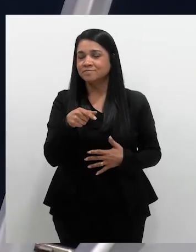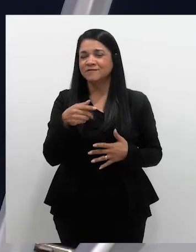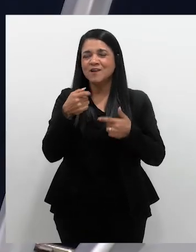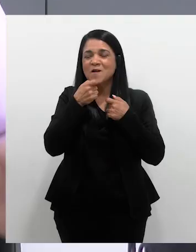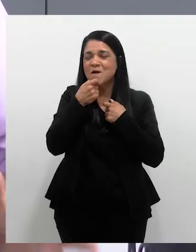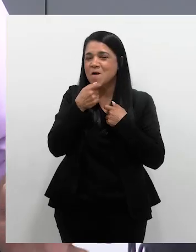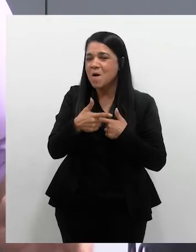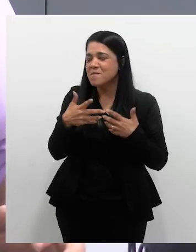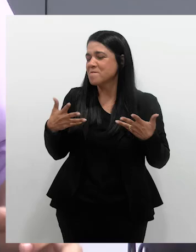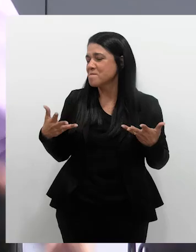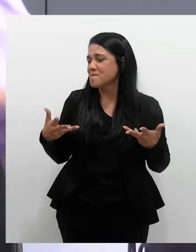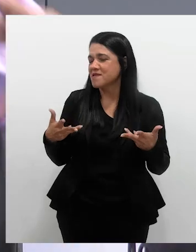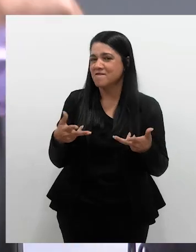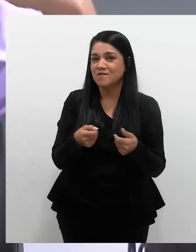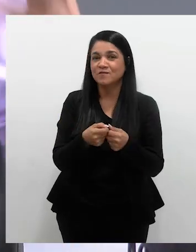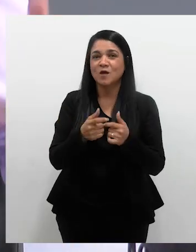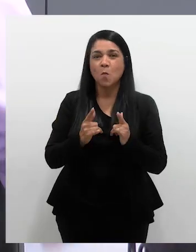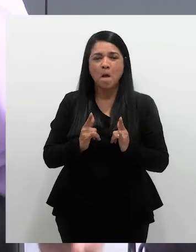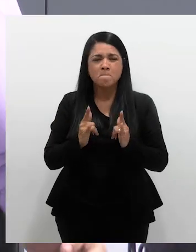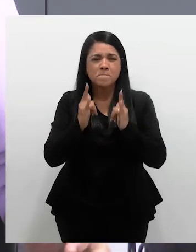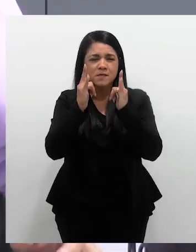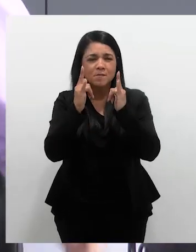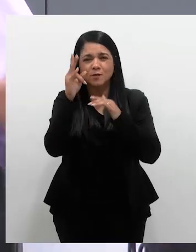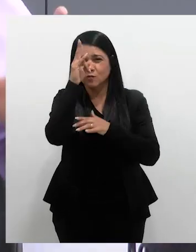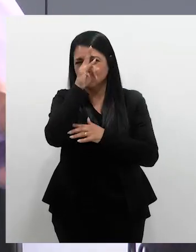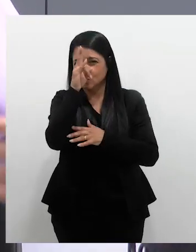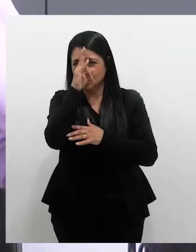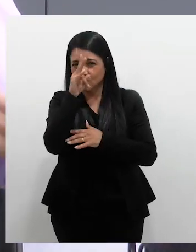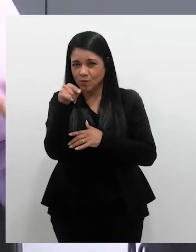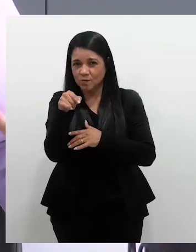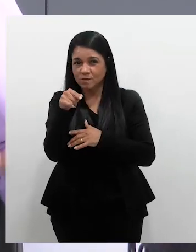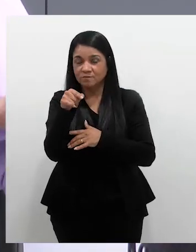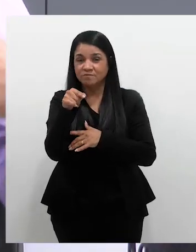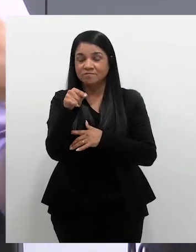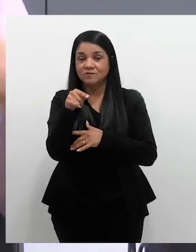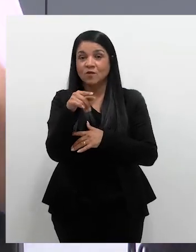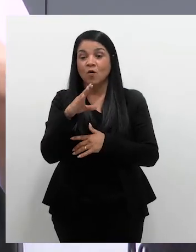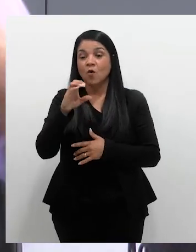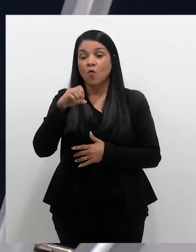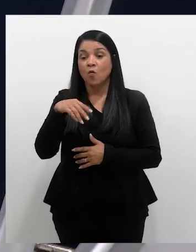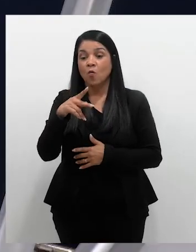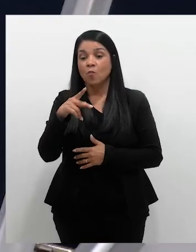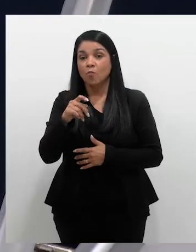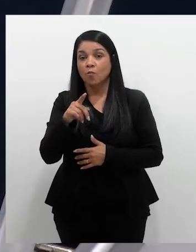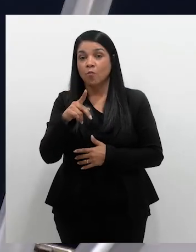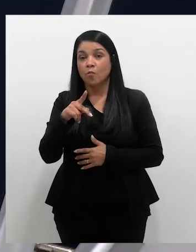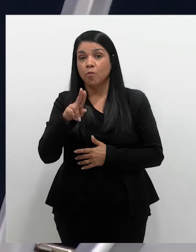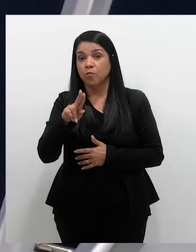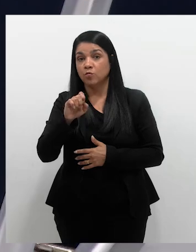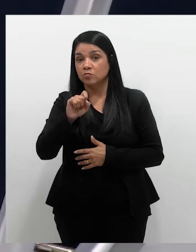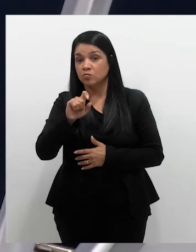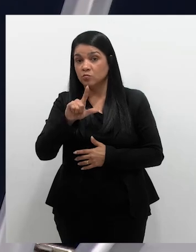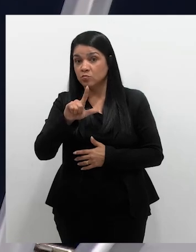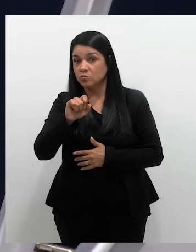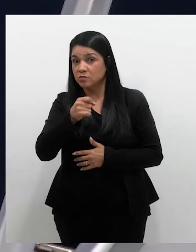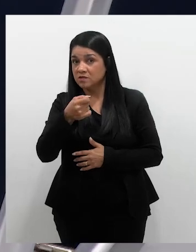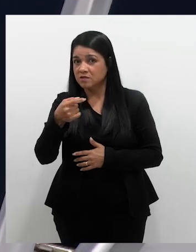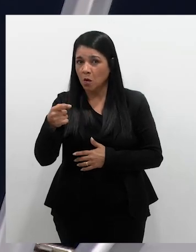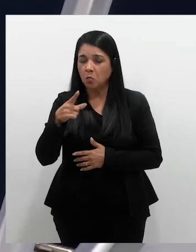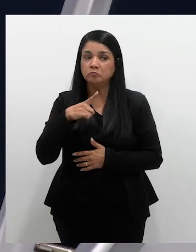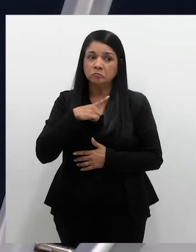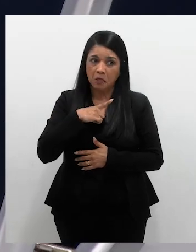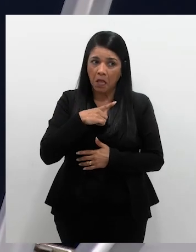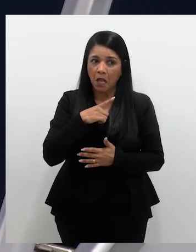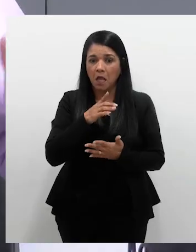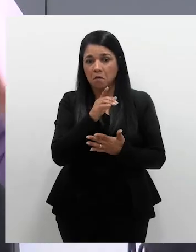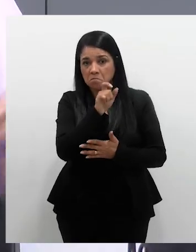Uma comédia maravilhosa, se passava num apartamento, tal, as histórias, e falava sobre qual é a sua compulsão. Que cada um tem a sua, né?